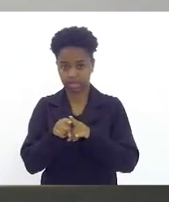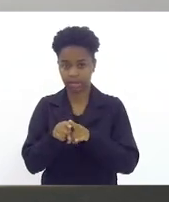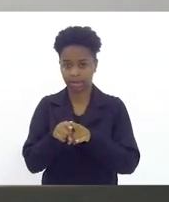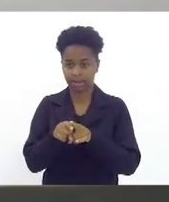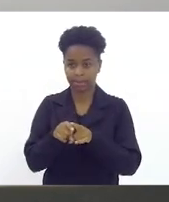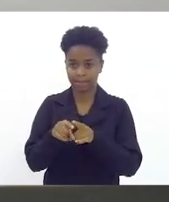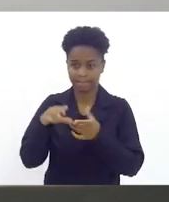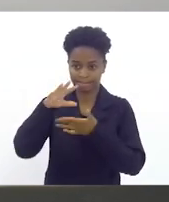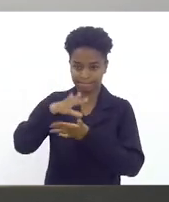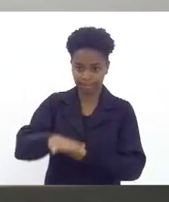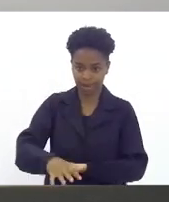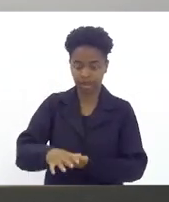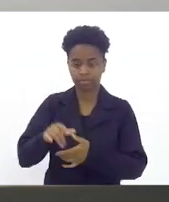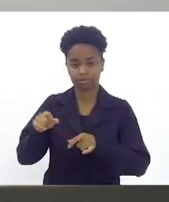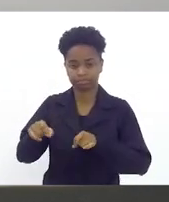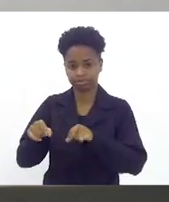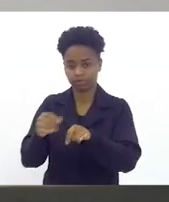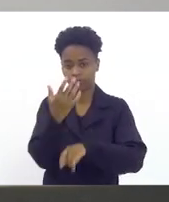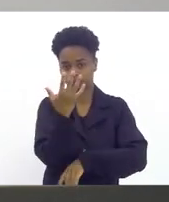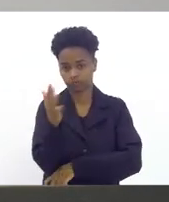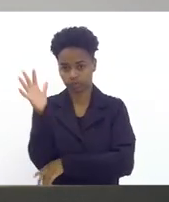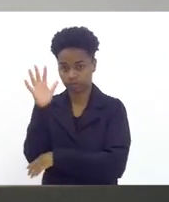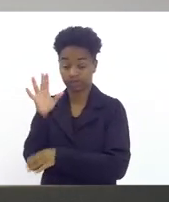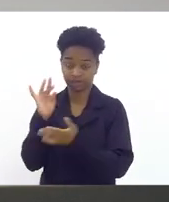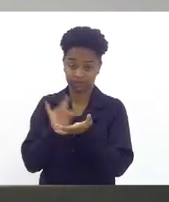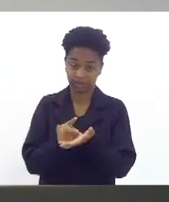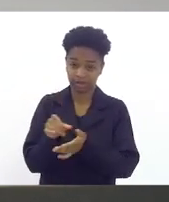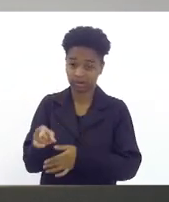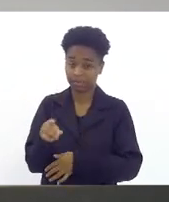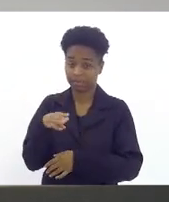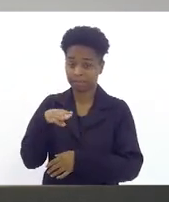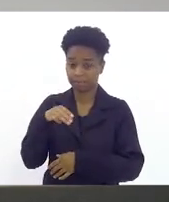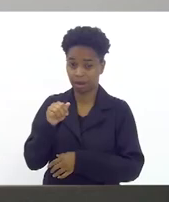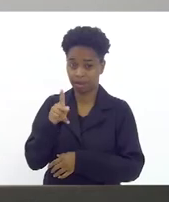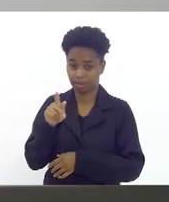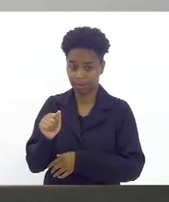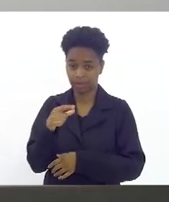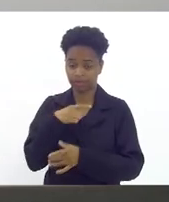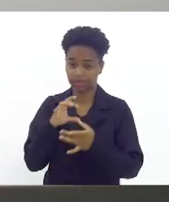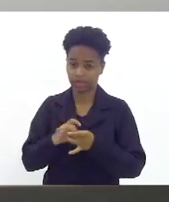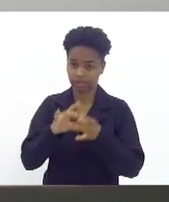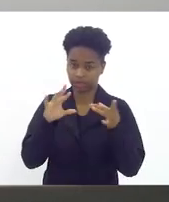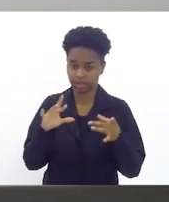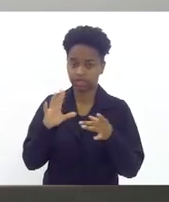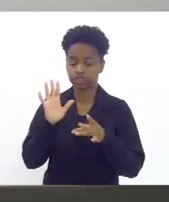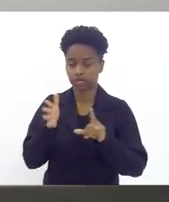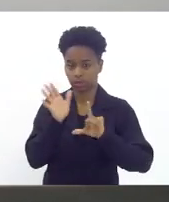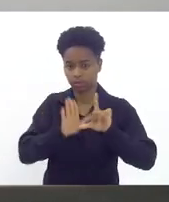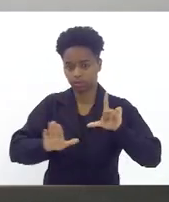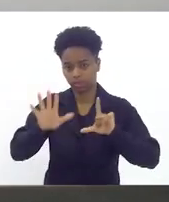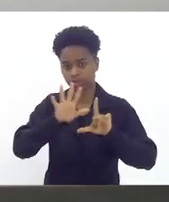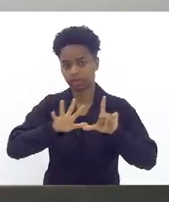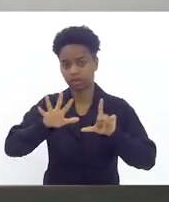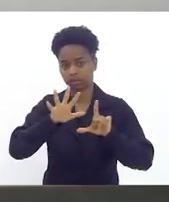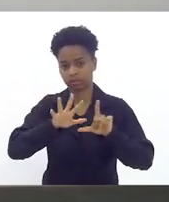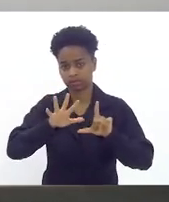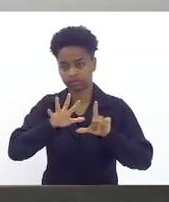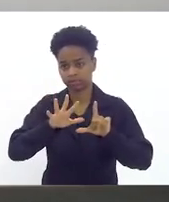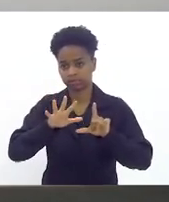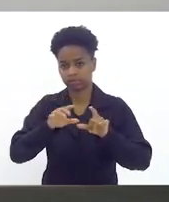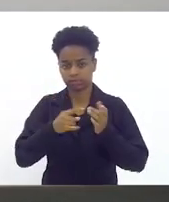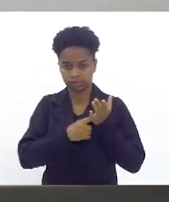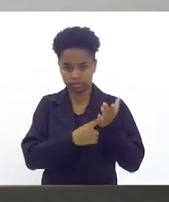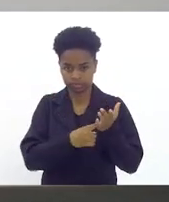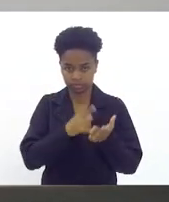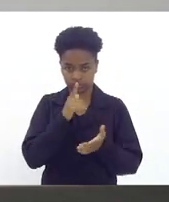áreas prioritárias para restauração Florestal na verdade esse mapa e tá é disponibilizado no âmbito do portal já Enéa do pacto pelas